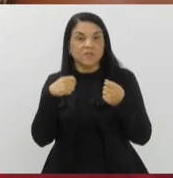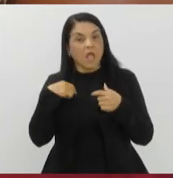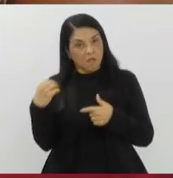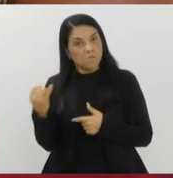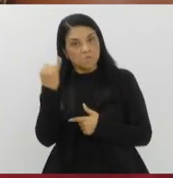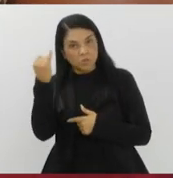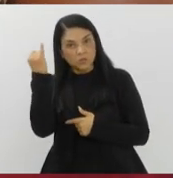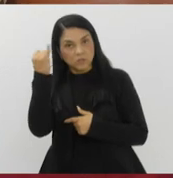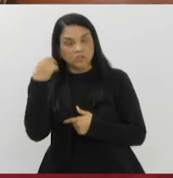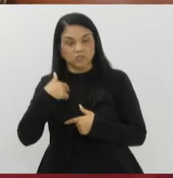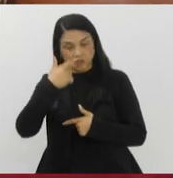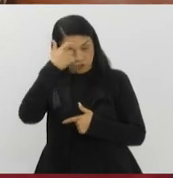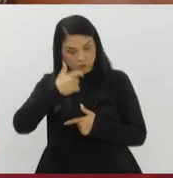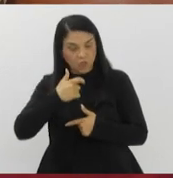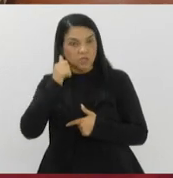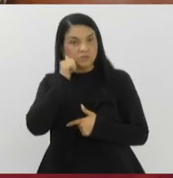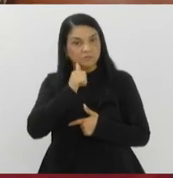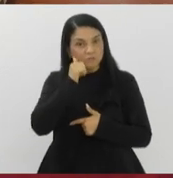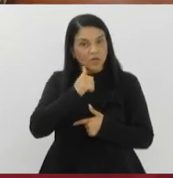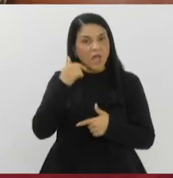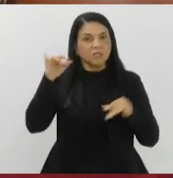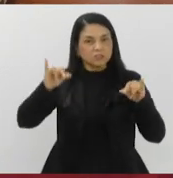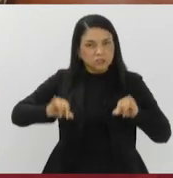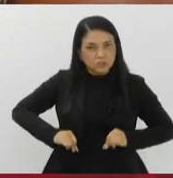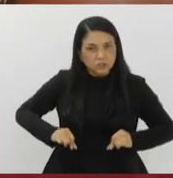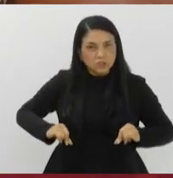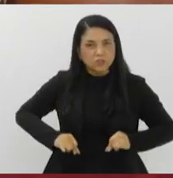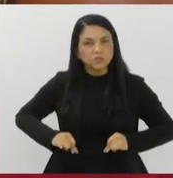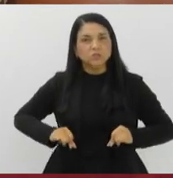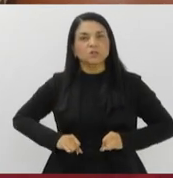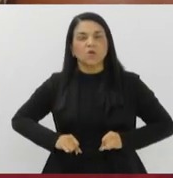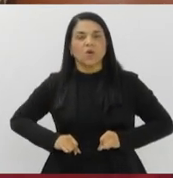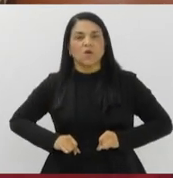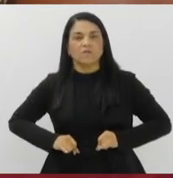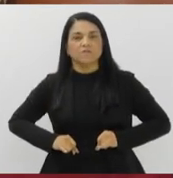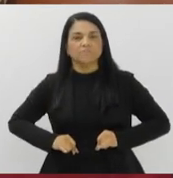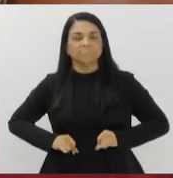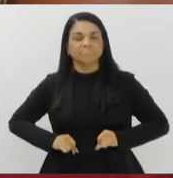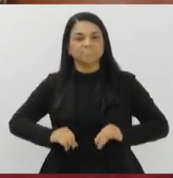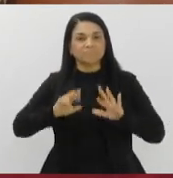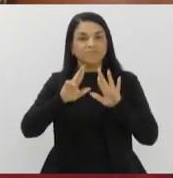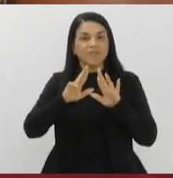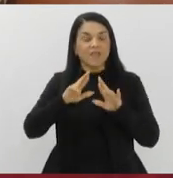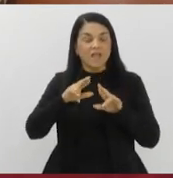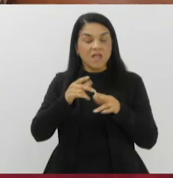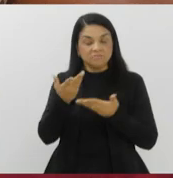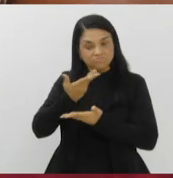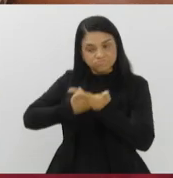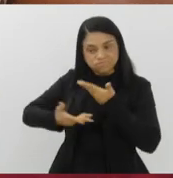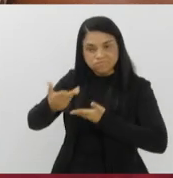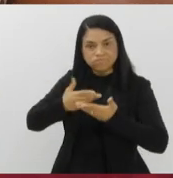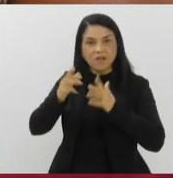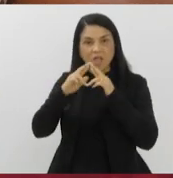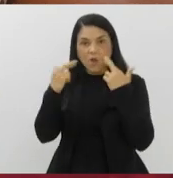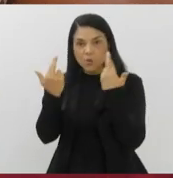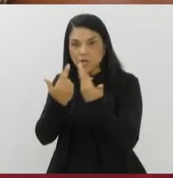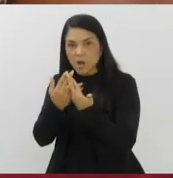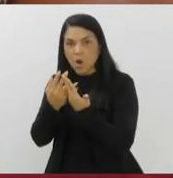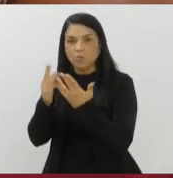de a gente ser mulher, a gente ser sofrida, é, reconciliar as reuniões dos nossos filhos na